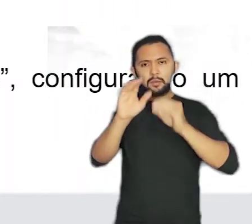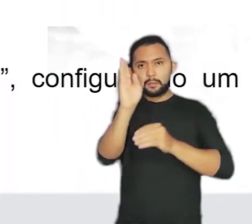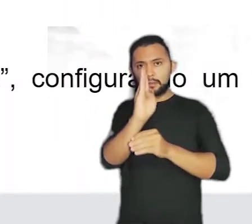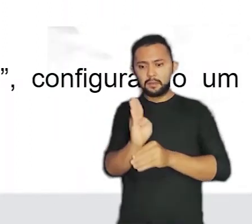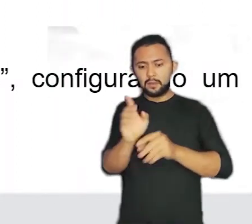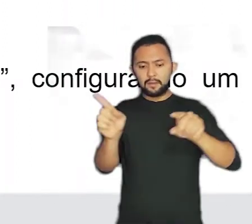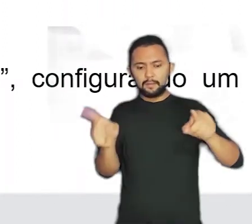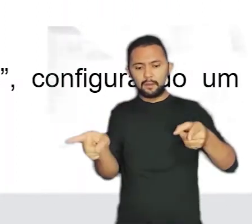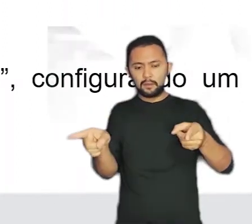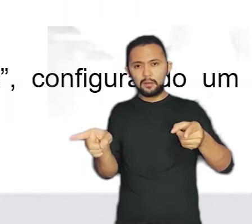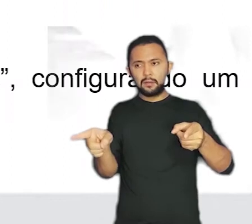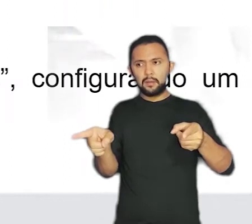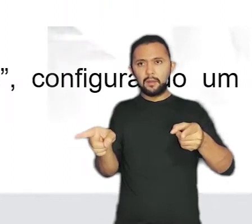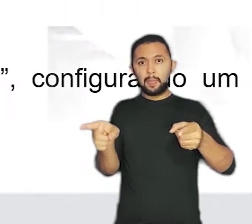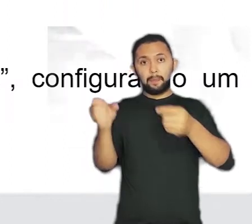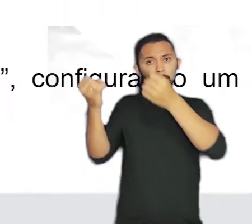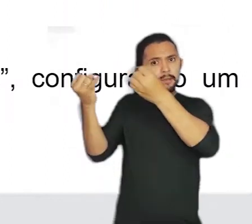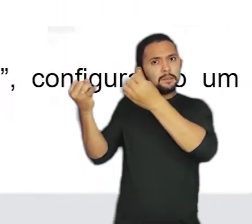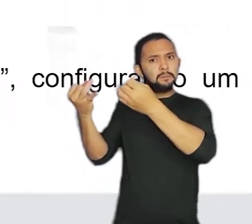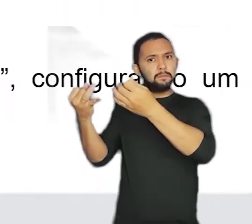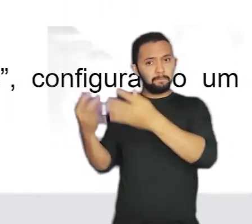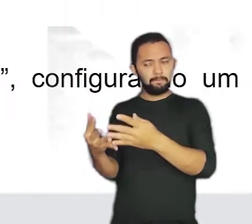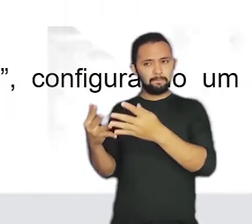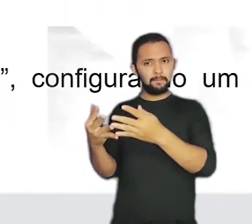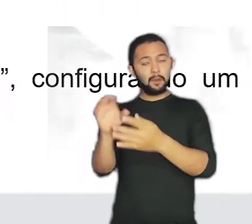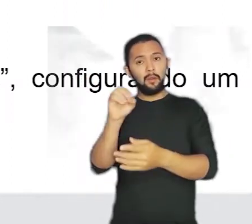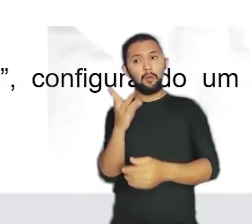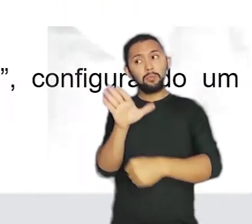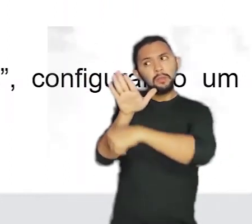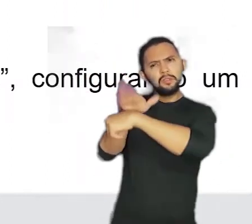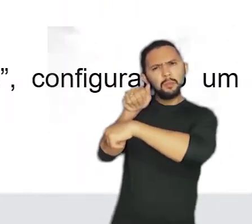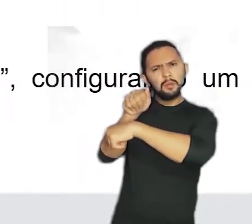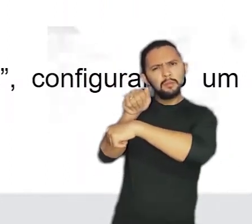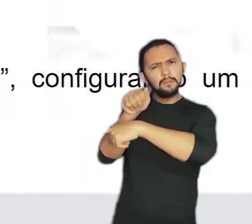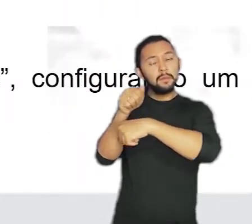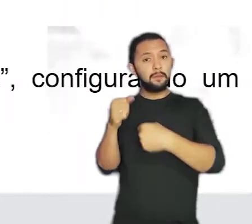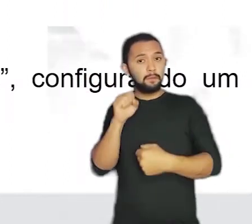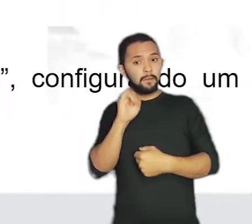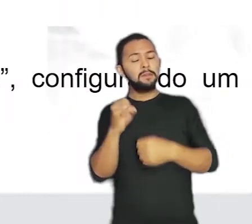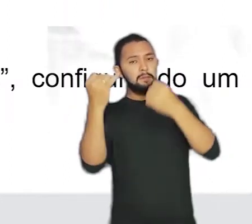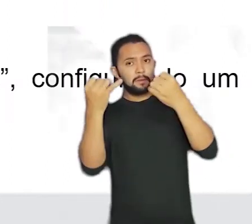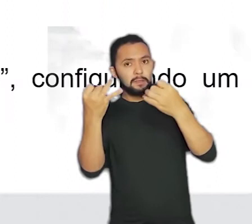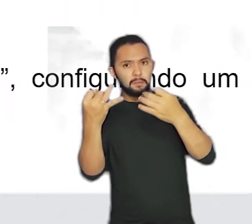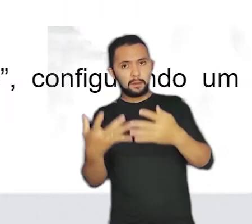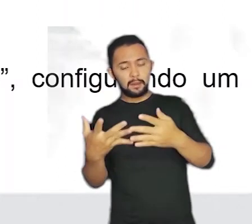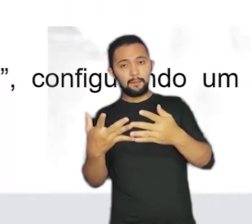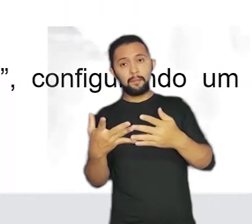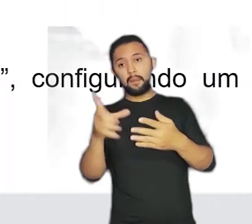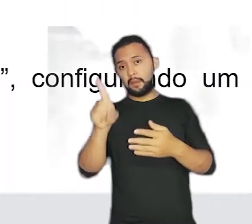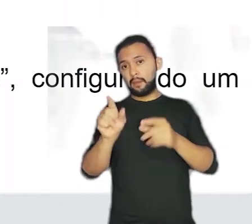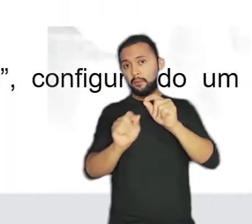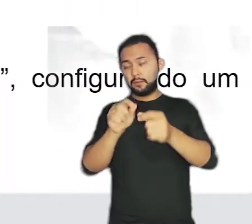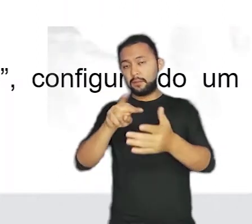ou é um vocativo? Se for para chamar a atenção, é vocativo. Se for uma explicação, é aposto. Então, cantora brasileira